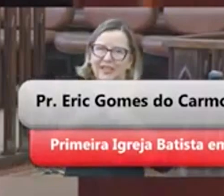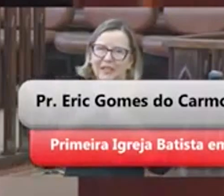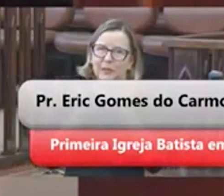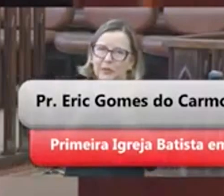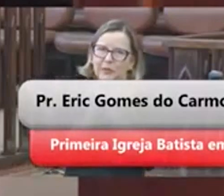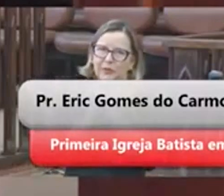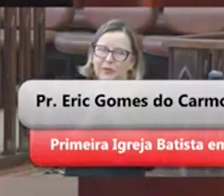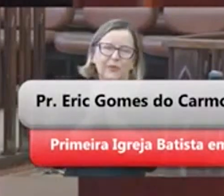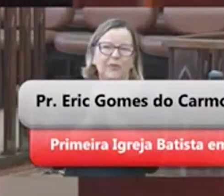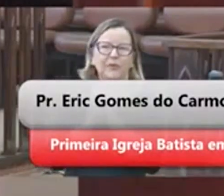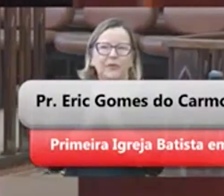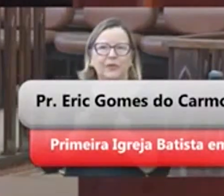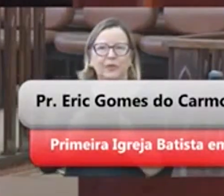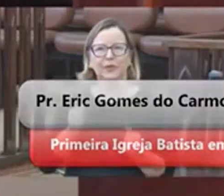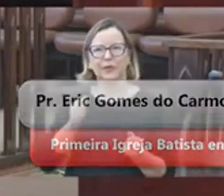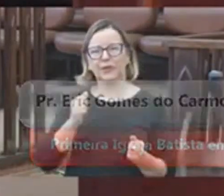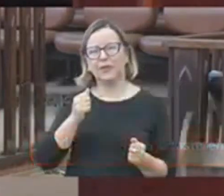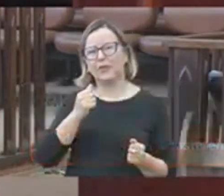marido, filhos,